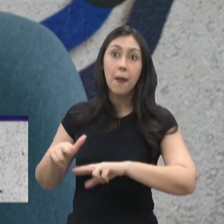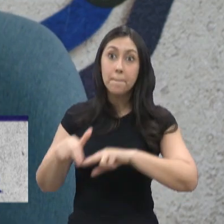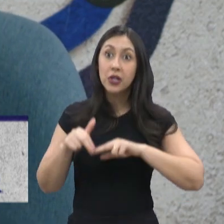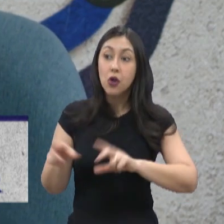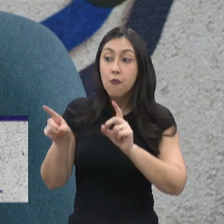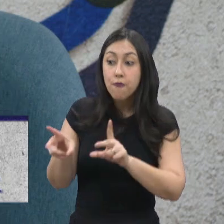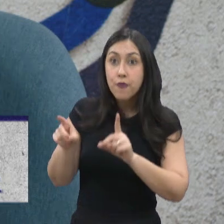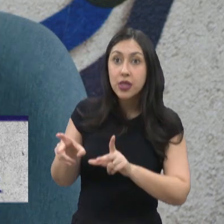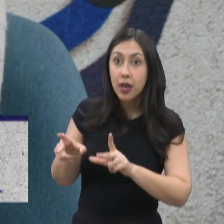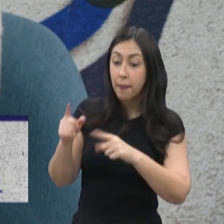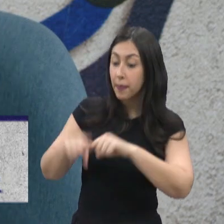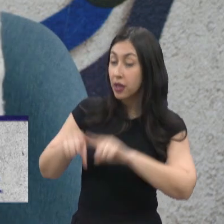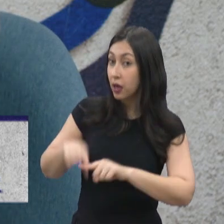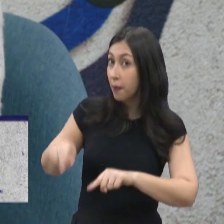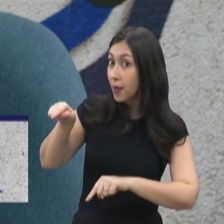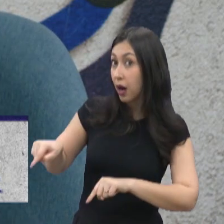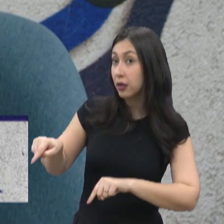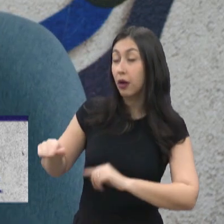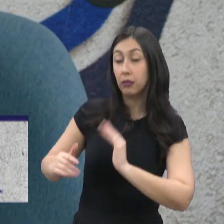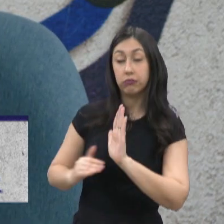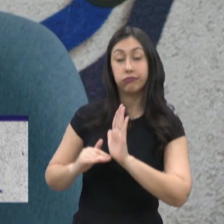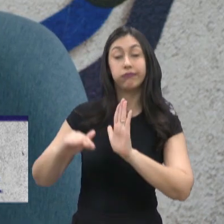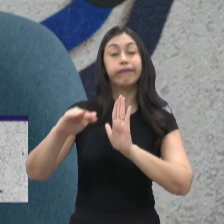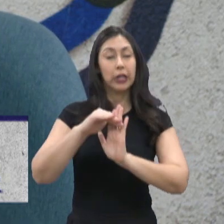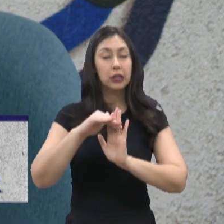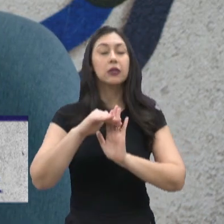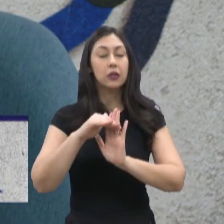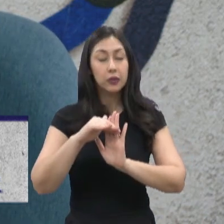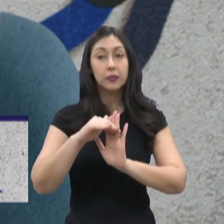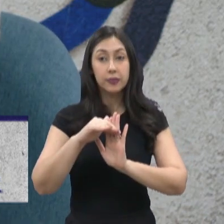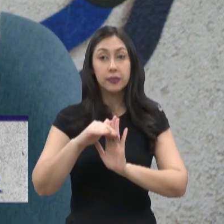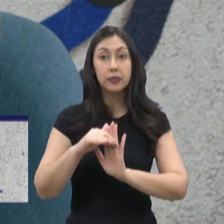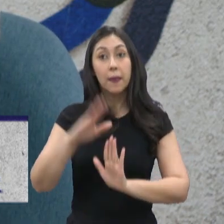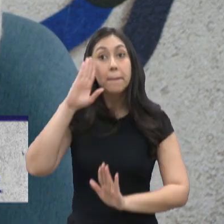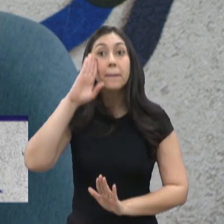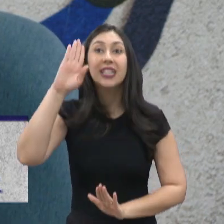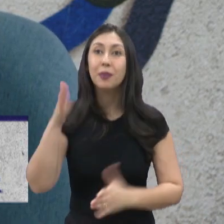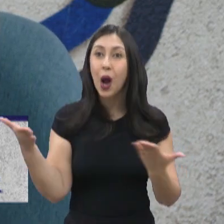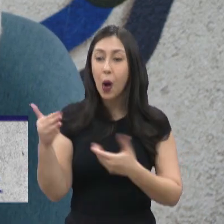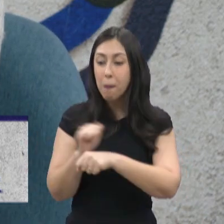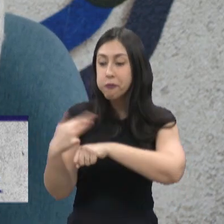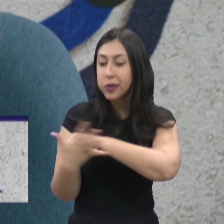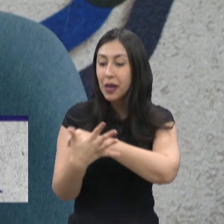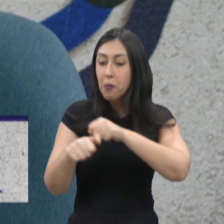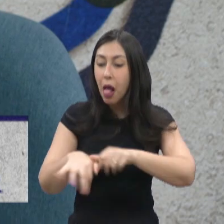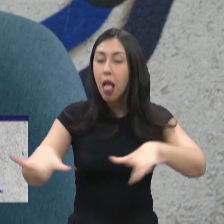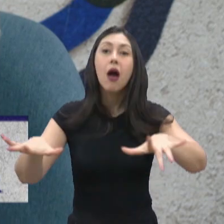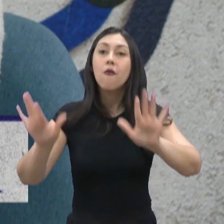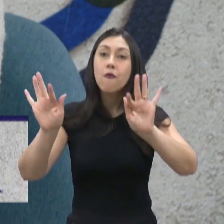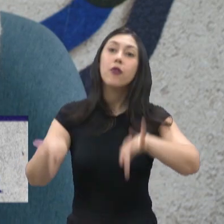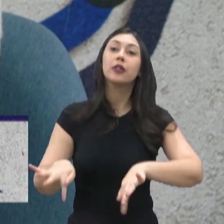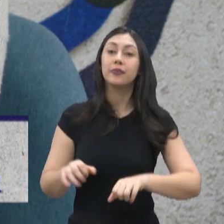ela aumentou muito, por isso que essas lojas, elas vêm aí surfando essa onda do mercado, principalmente pós-pandemia. A existência dos condomínios